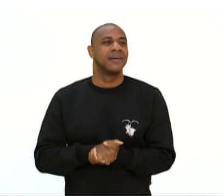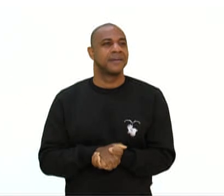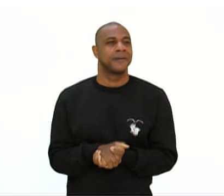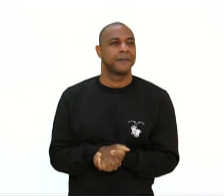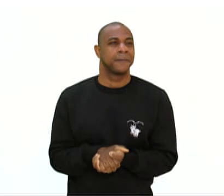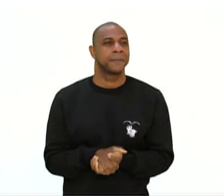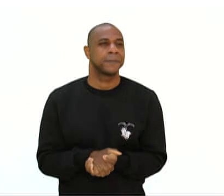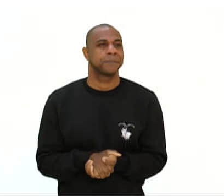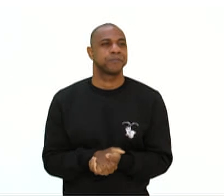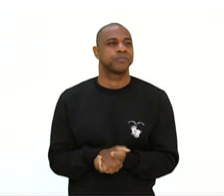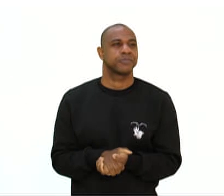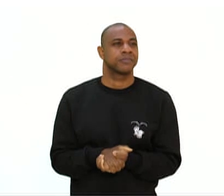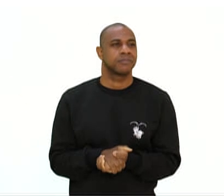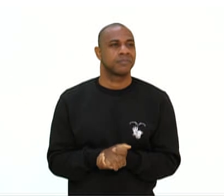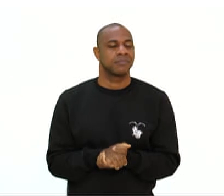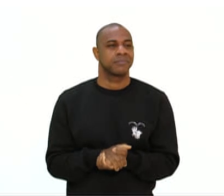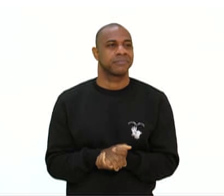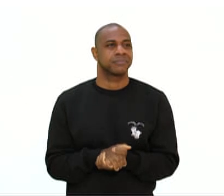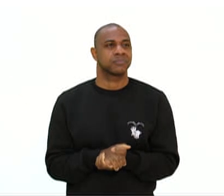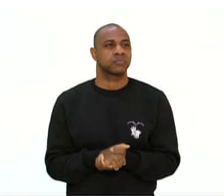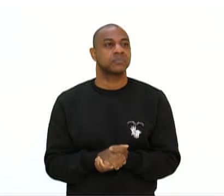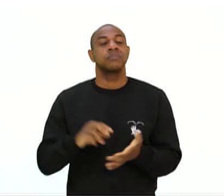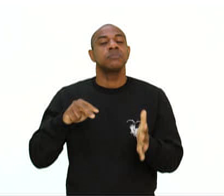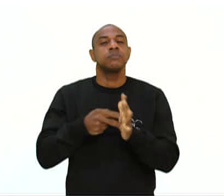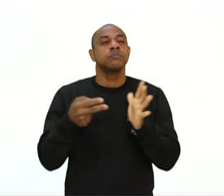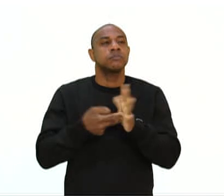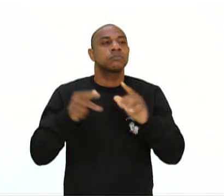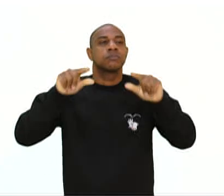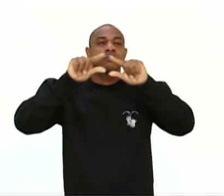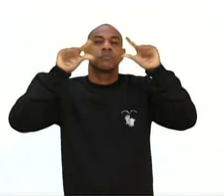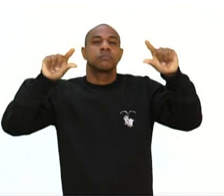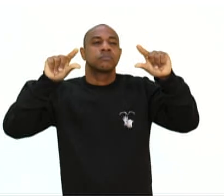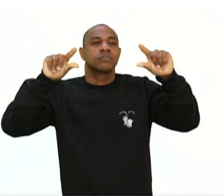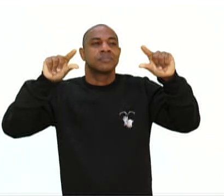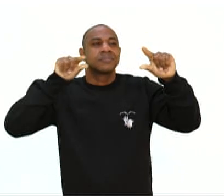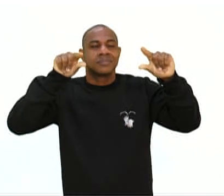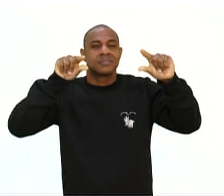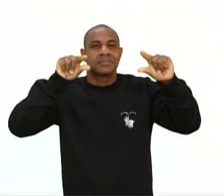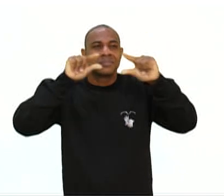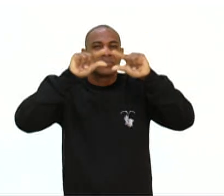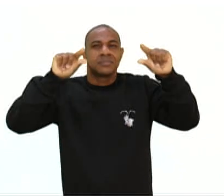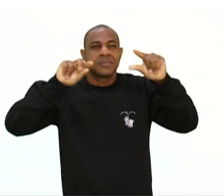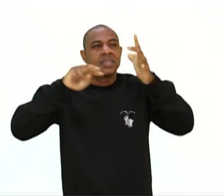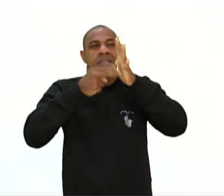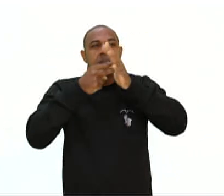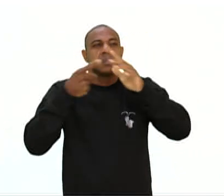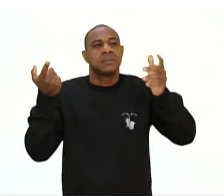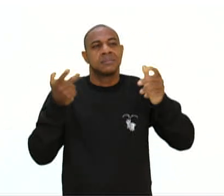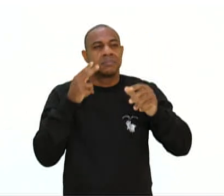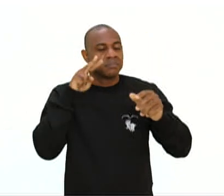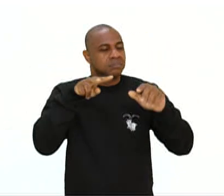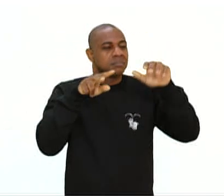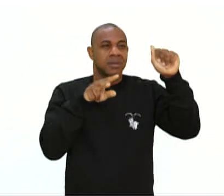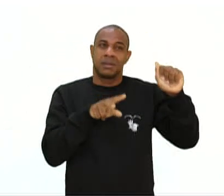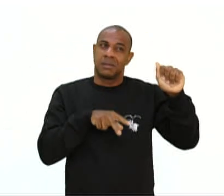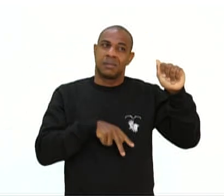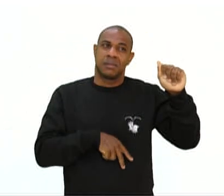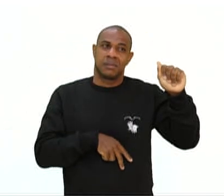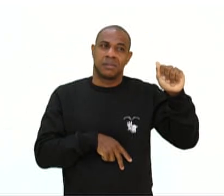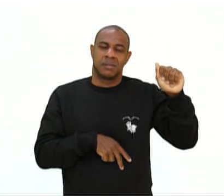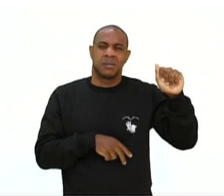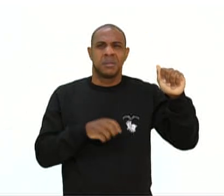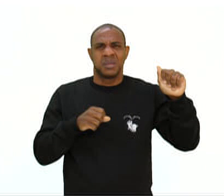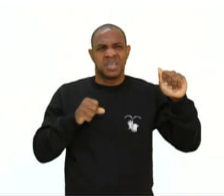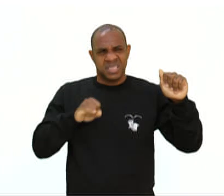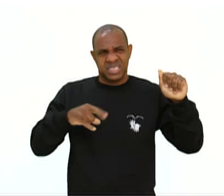I love you too much. Então, qual que é o significado desse trecho, né? Será que é porque se eu